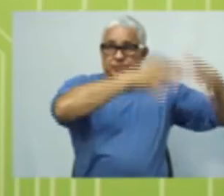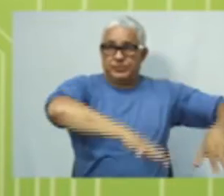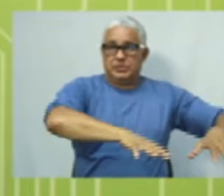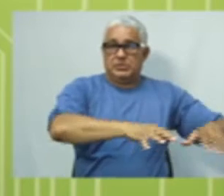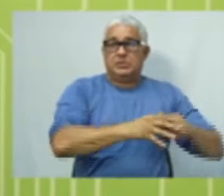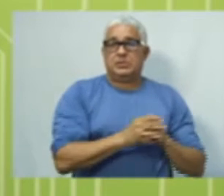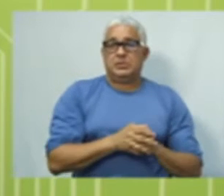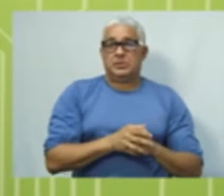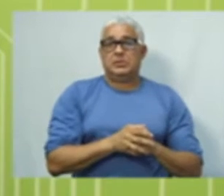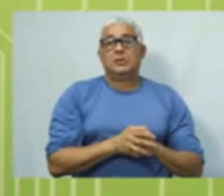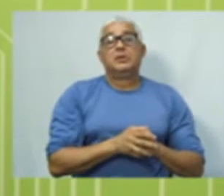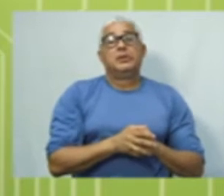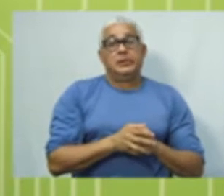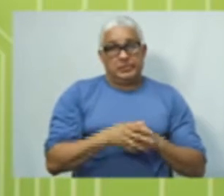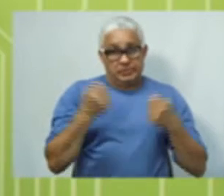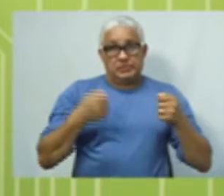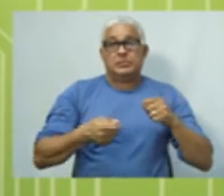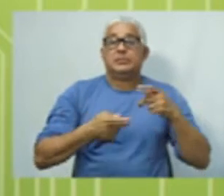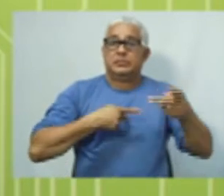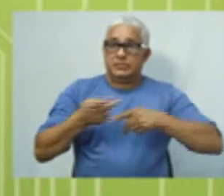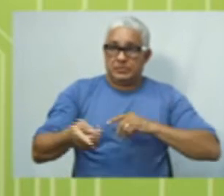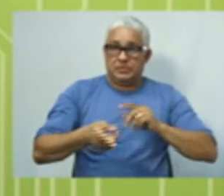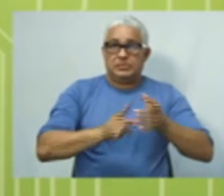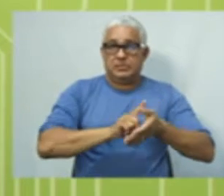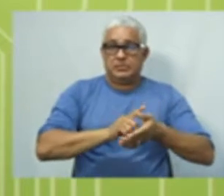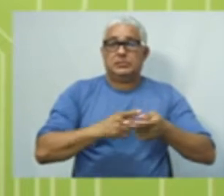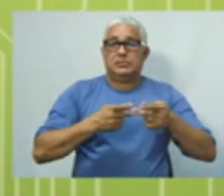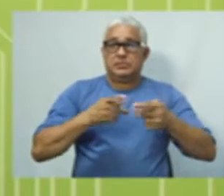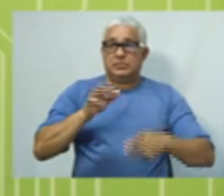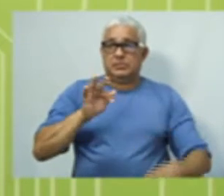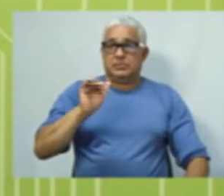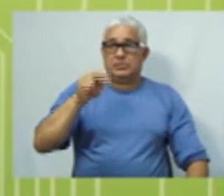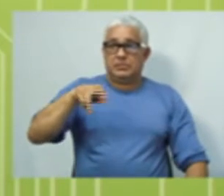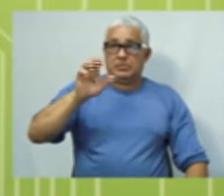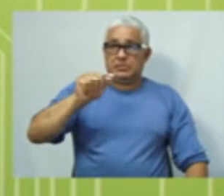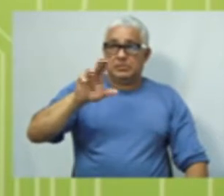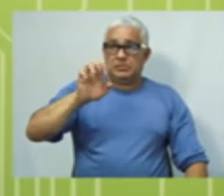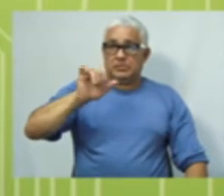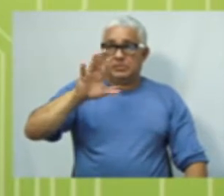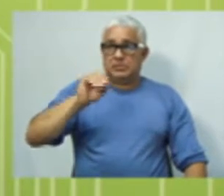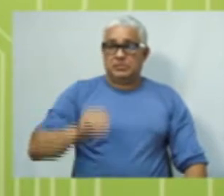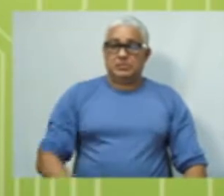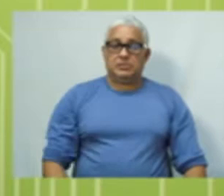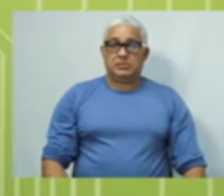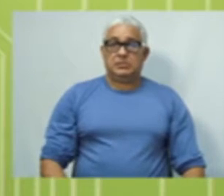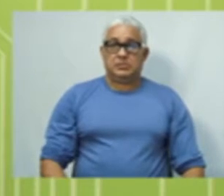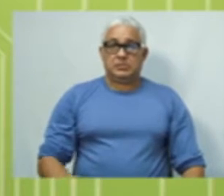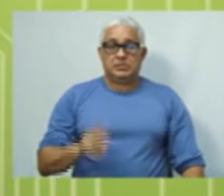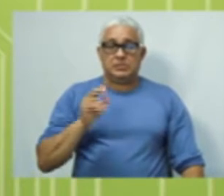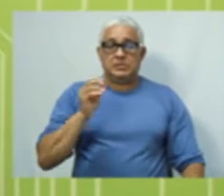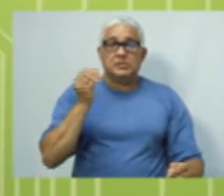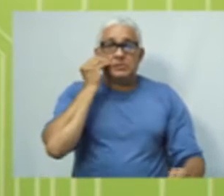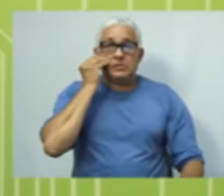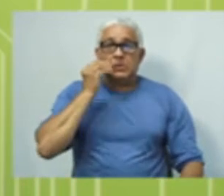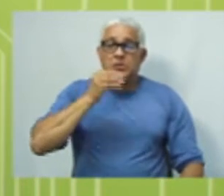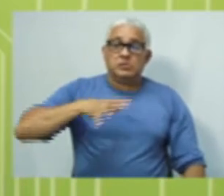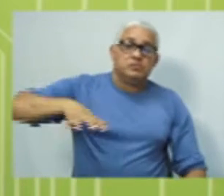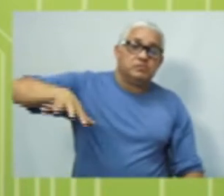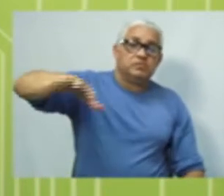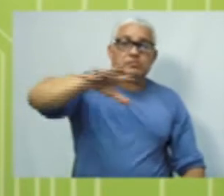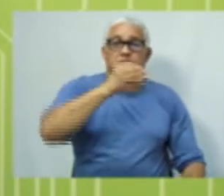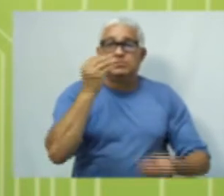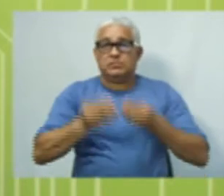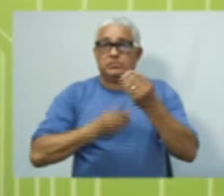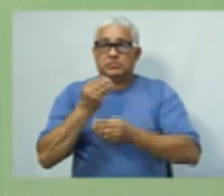passageiro. Aí é onde entra o planejamento financeiro. Esse orçamento de vendas, ele verifica todo o mercado, como é que ele está se comportando,